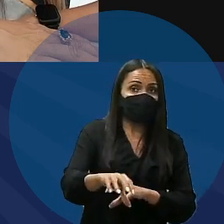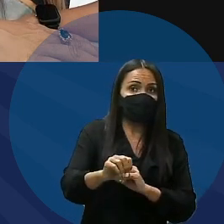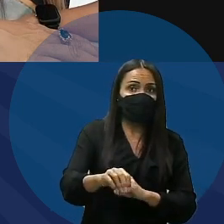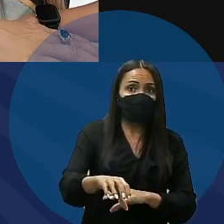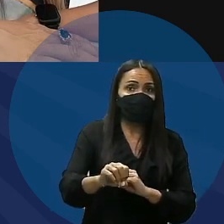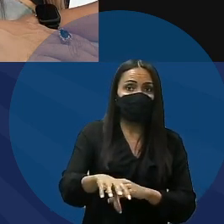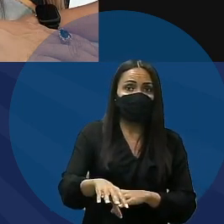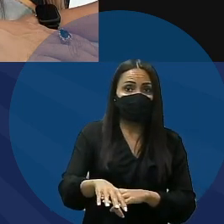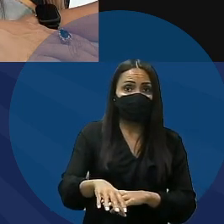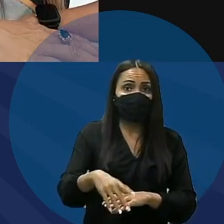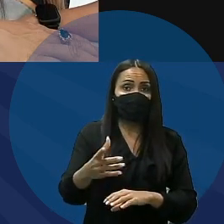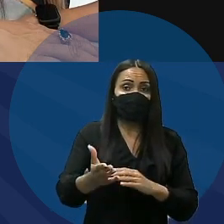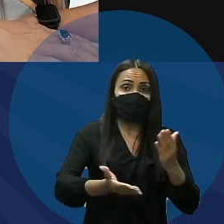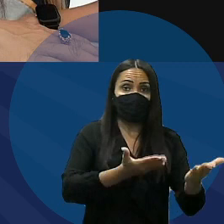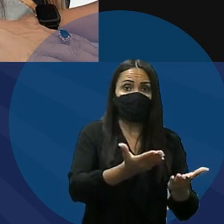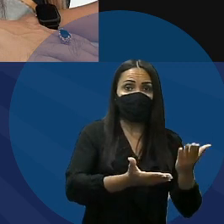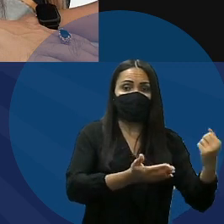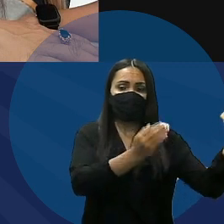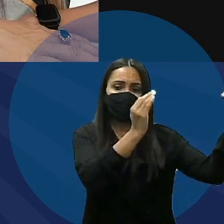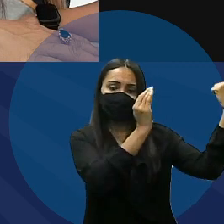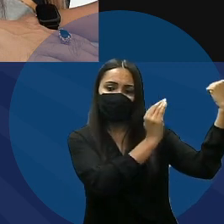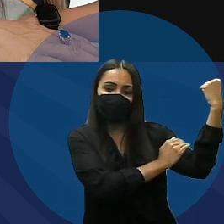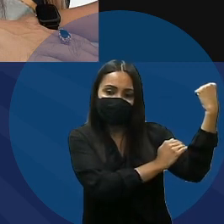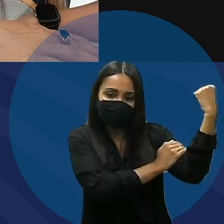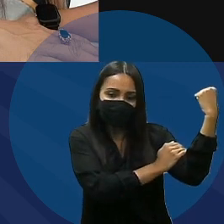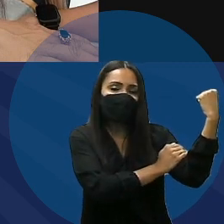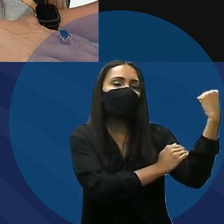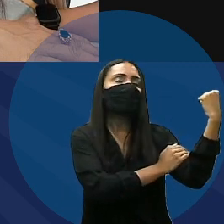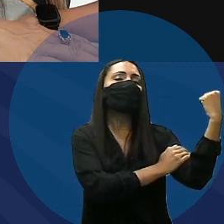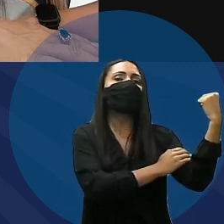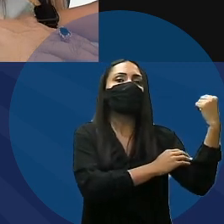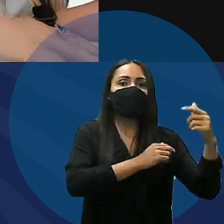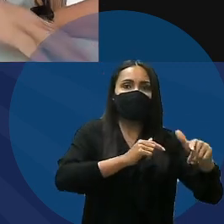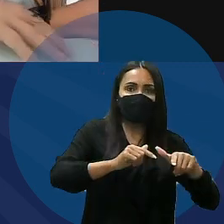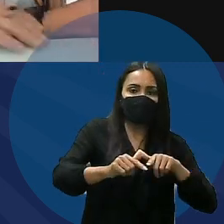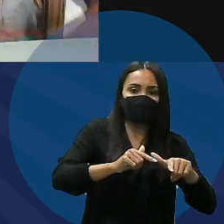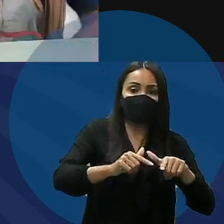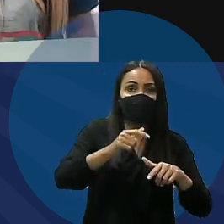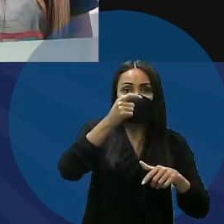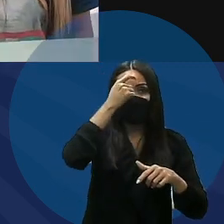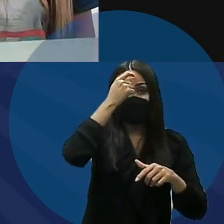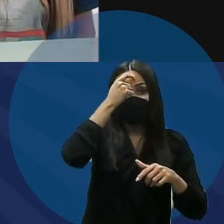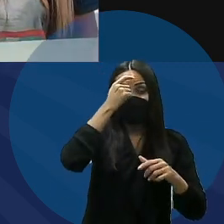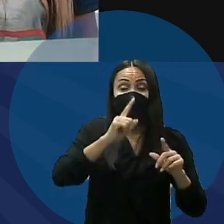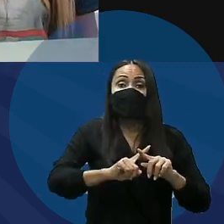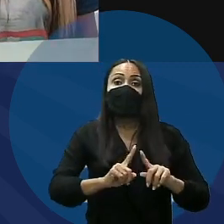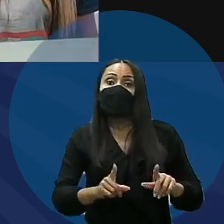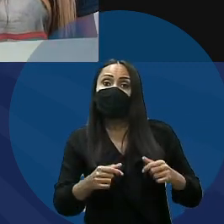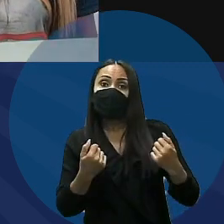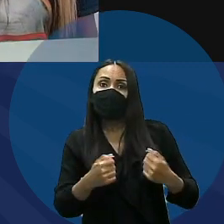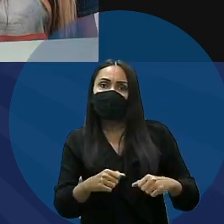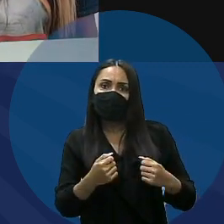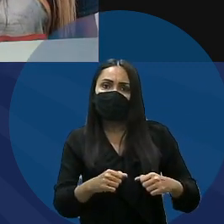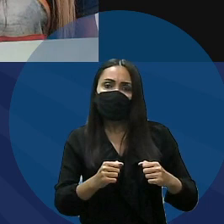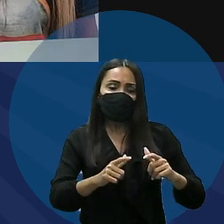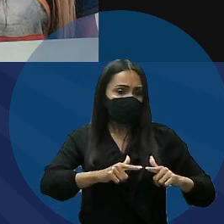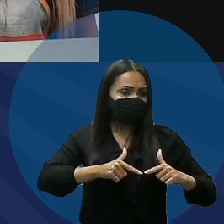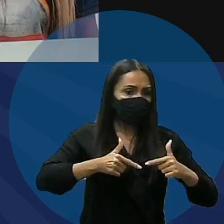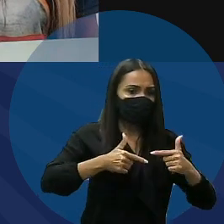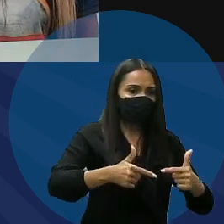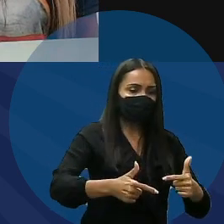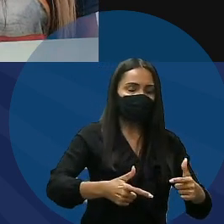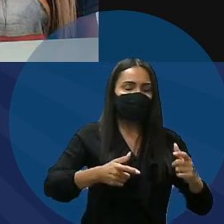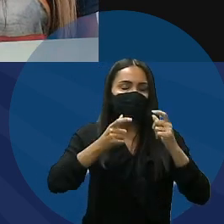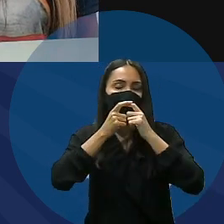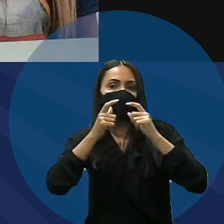um serviço braçal, é um trabalho braçal. A gente trabalha com a mente, mas é preciso, todos os dias, acordar com maior força de